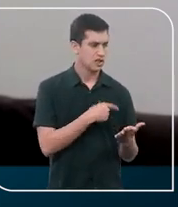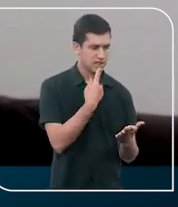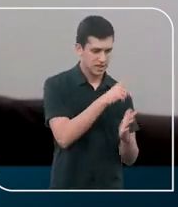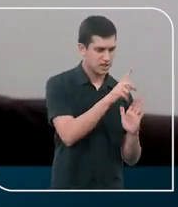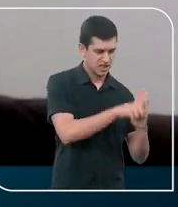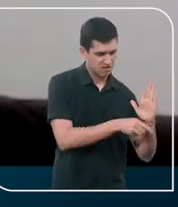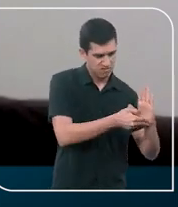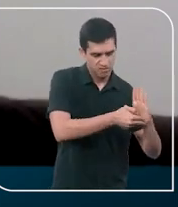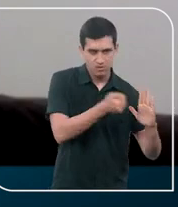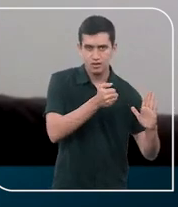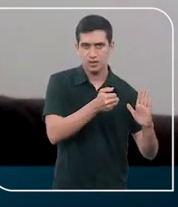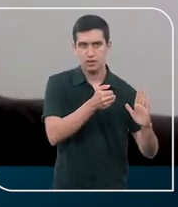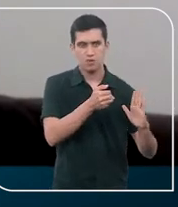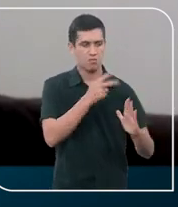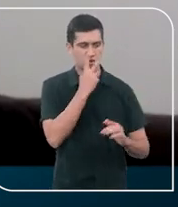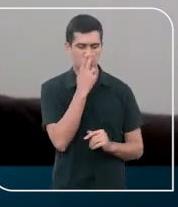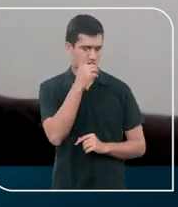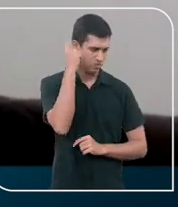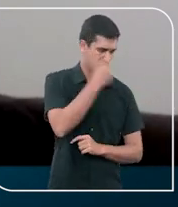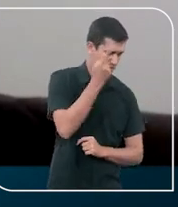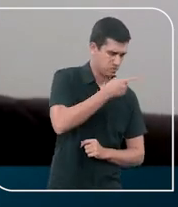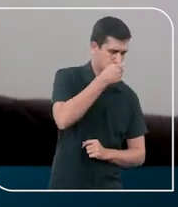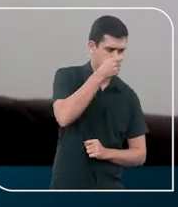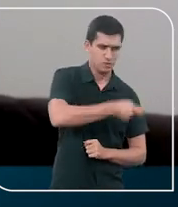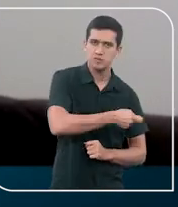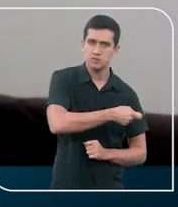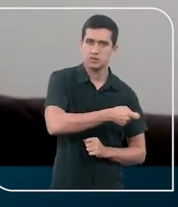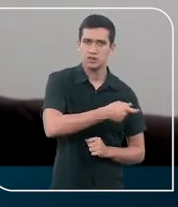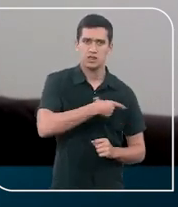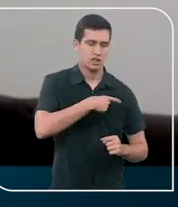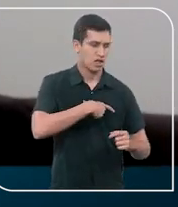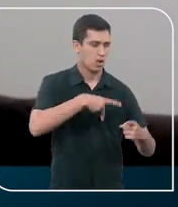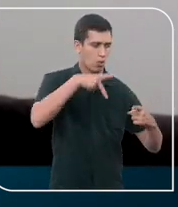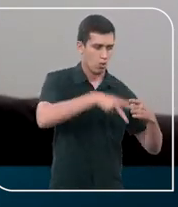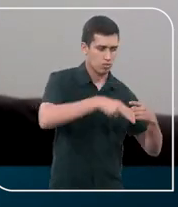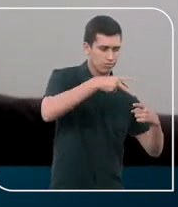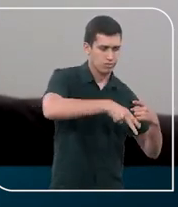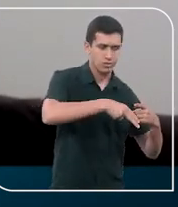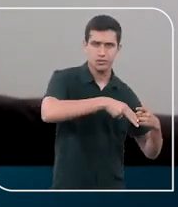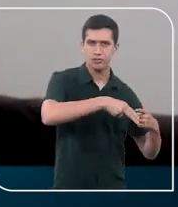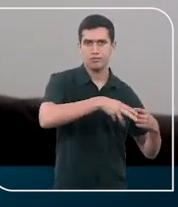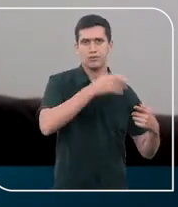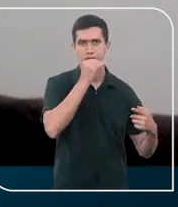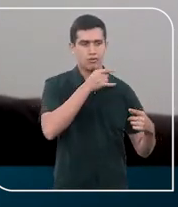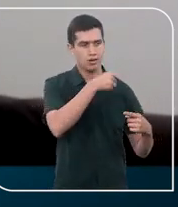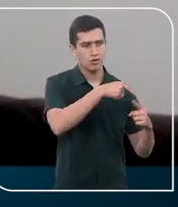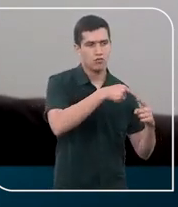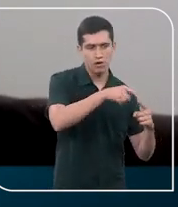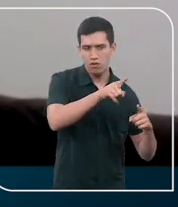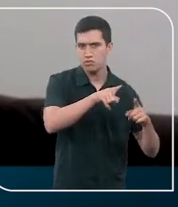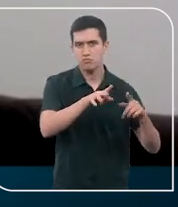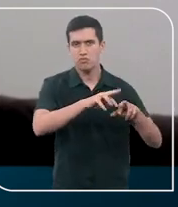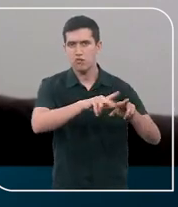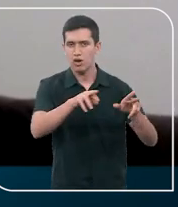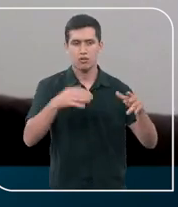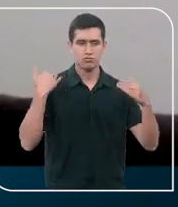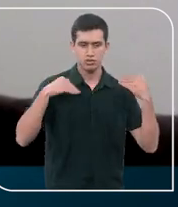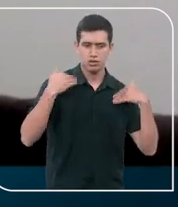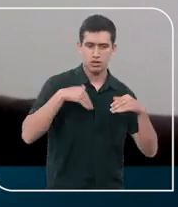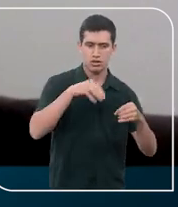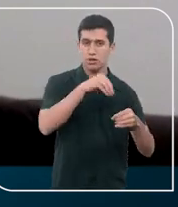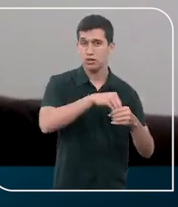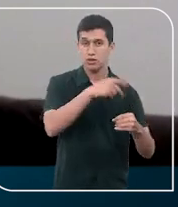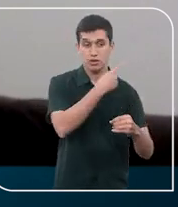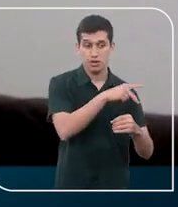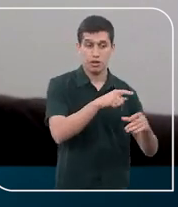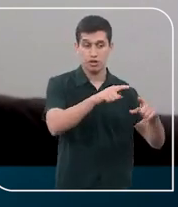com abuso de direito, cerceando, por exemplo, né, limitando o acesso dele às partes comuns. Então, eu entendo, e aí quero também